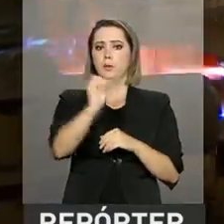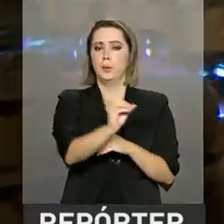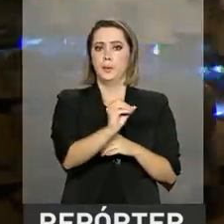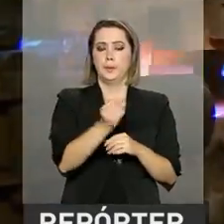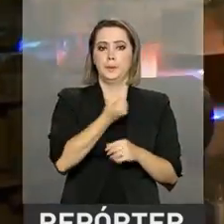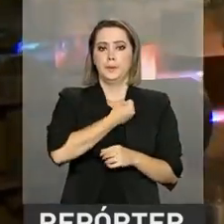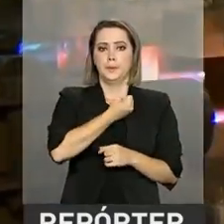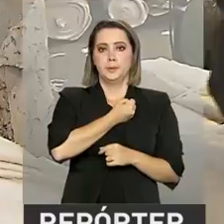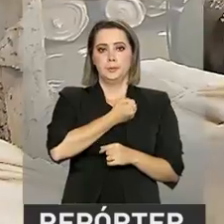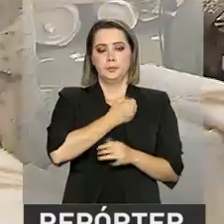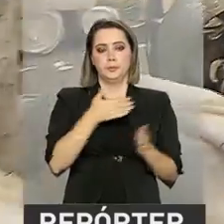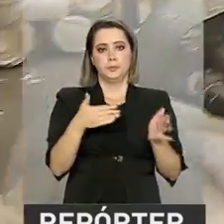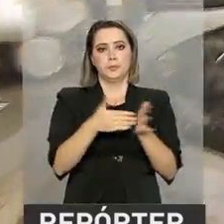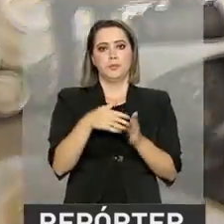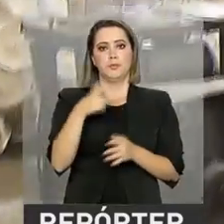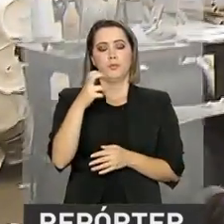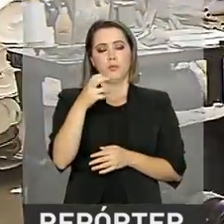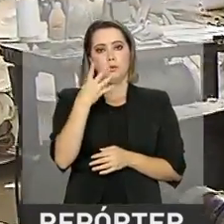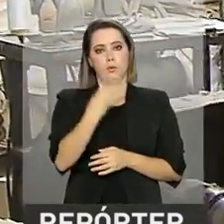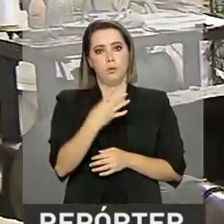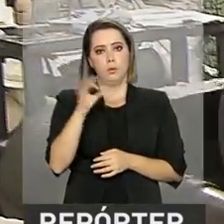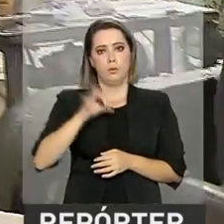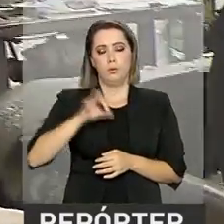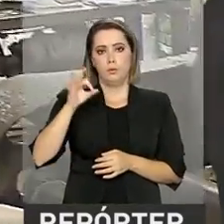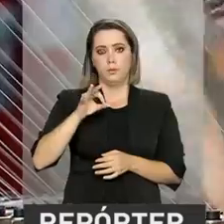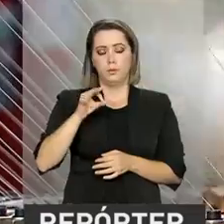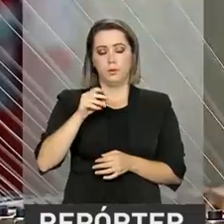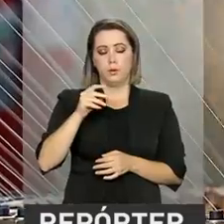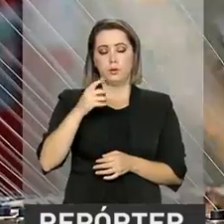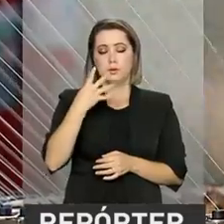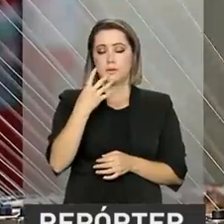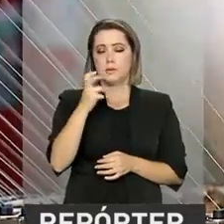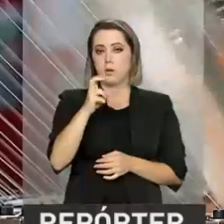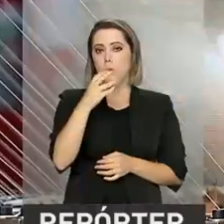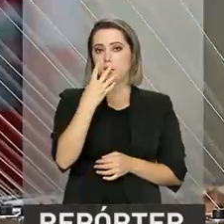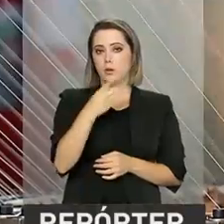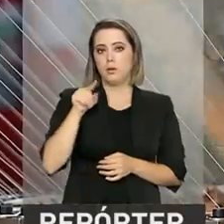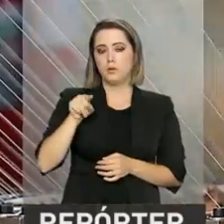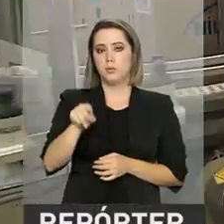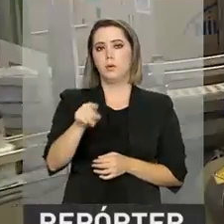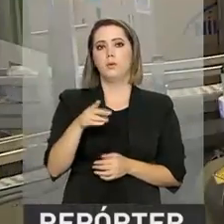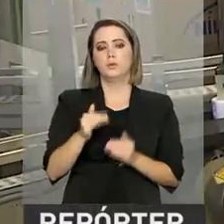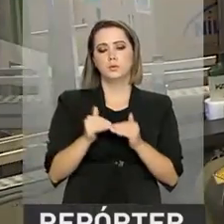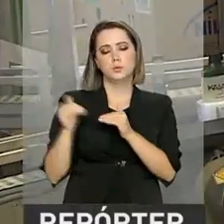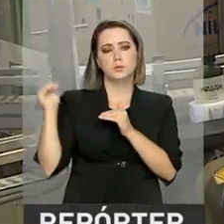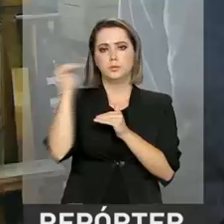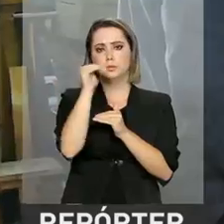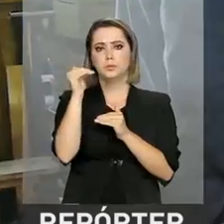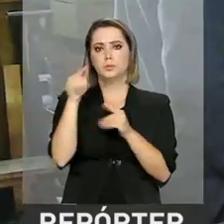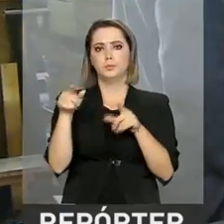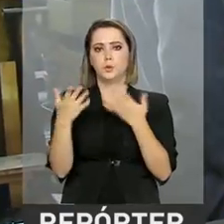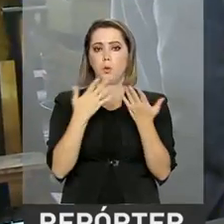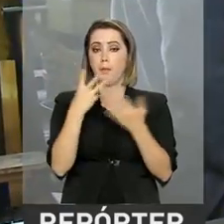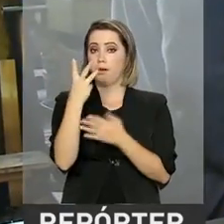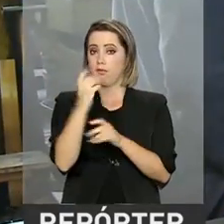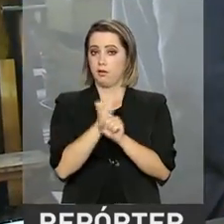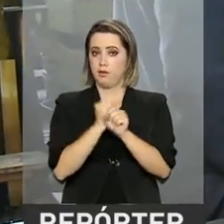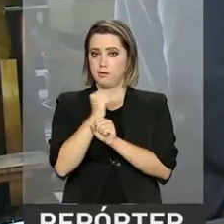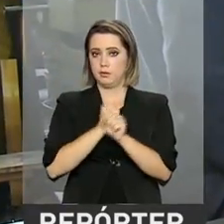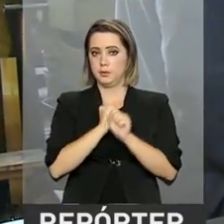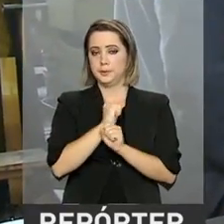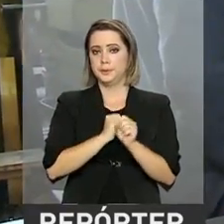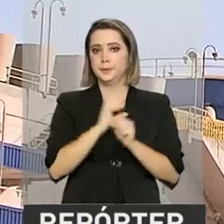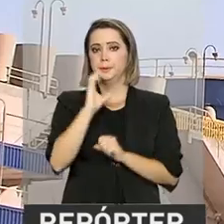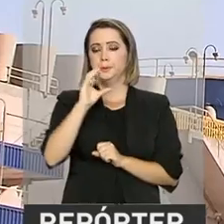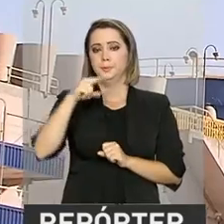a 54 pontos o maior nível em mais de 3 anos segundo a Confederação Nacional da Indústria a CNI